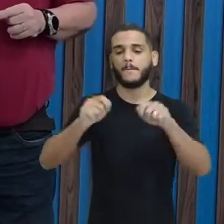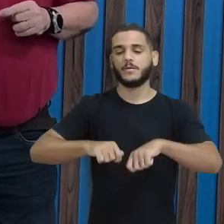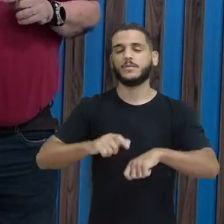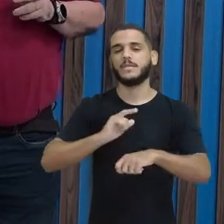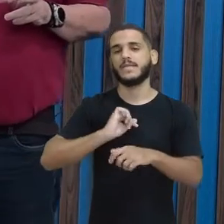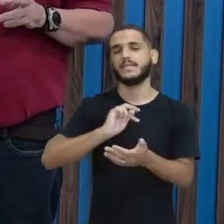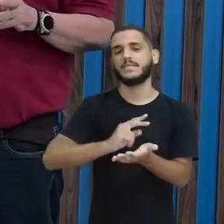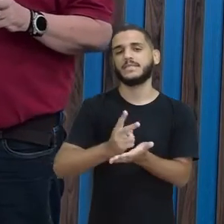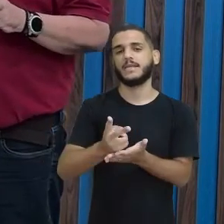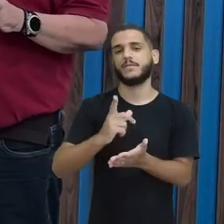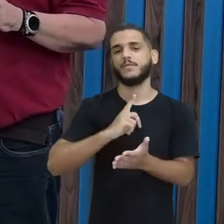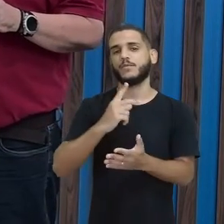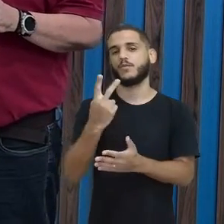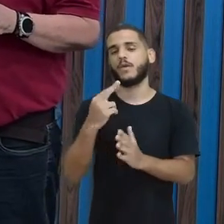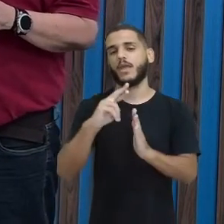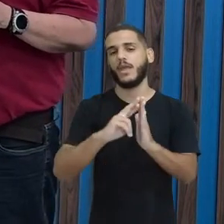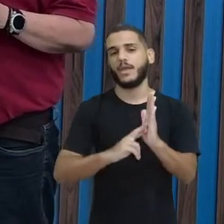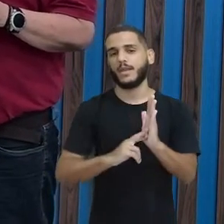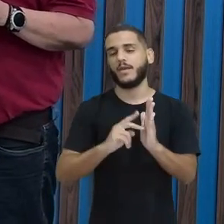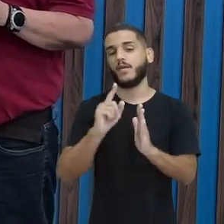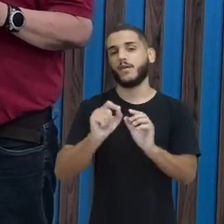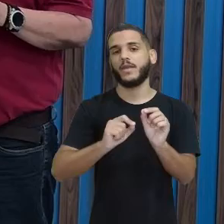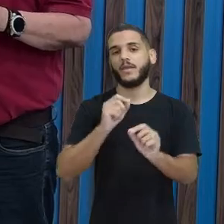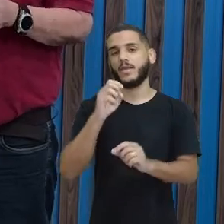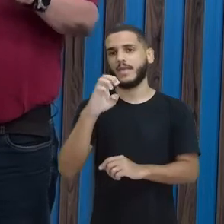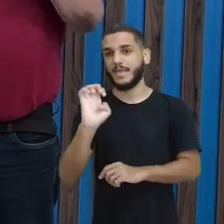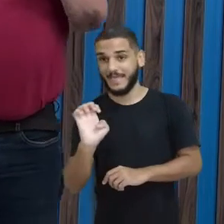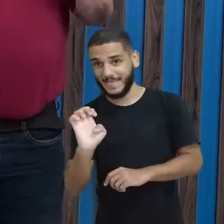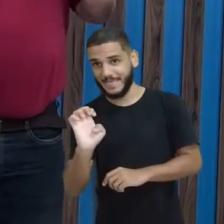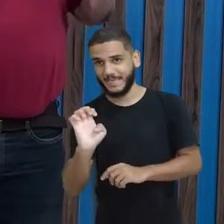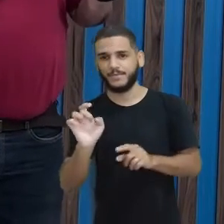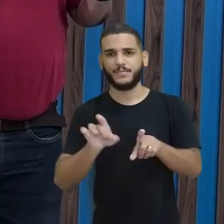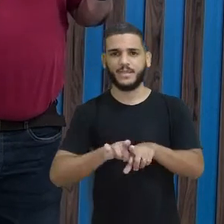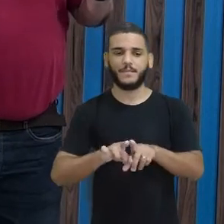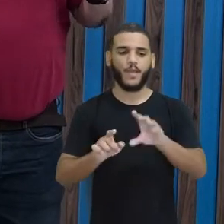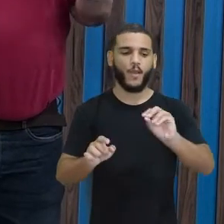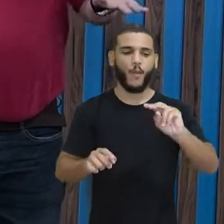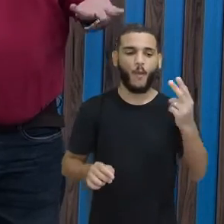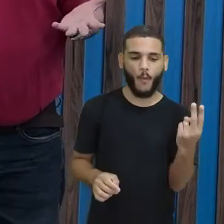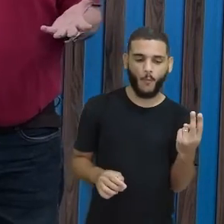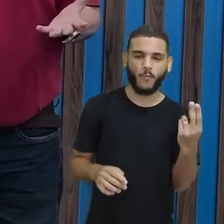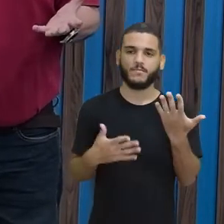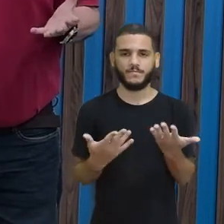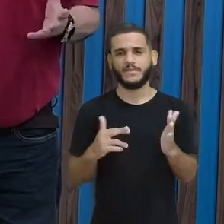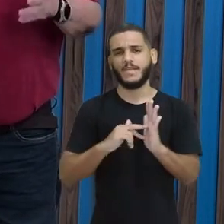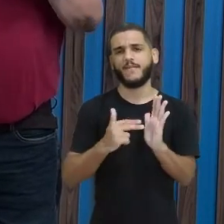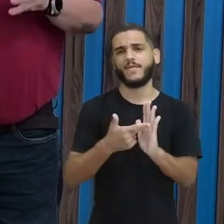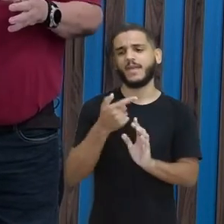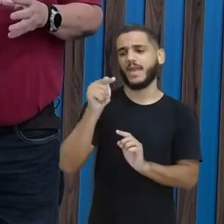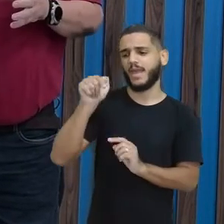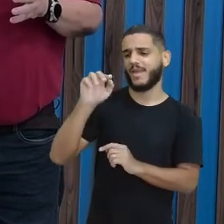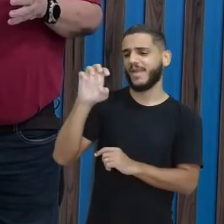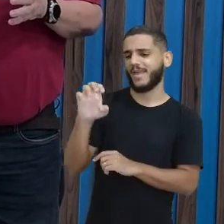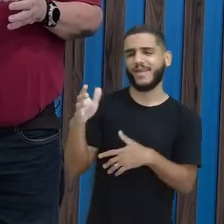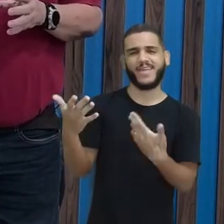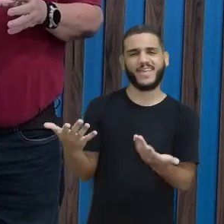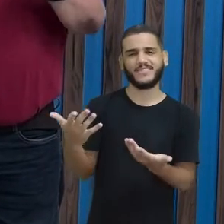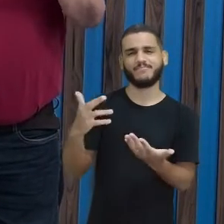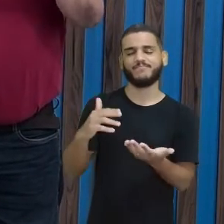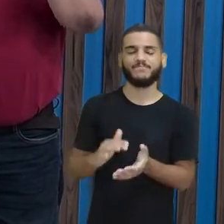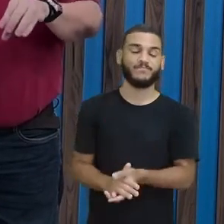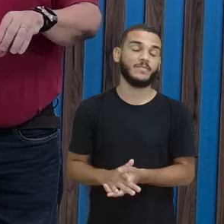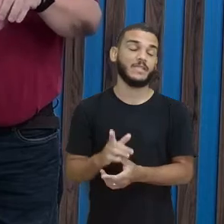vai ter sempre 2 regras, Ricardinho. A regra do i e a regra do ou. O que é a regra do i? I é quando eu